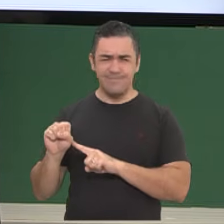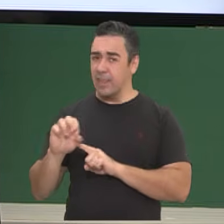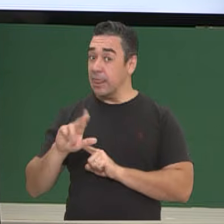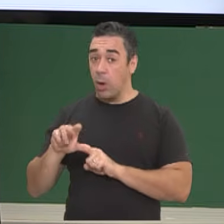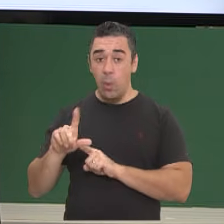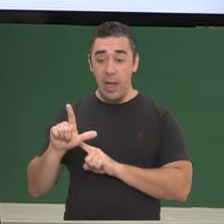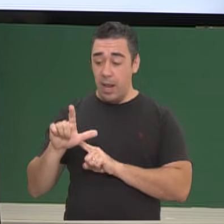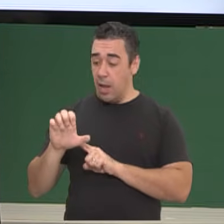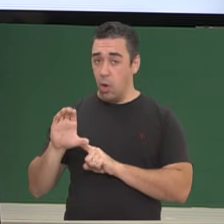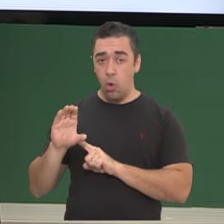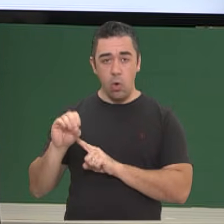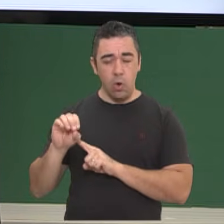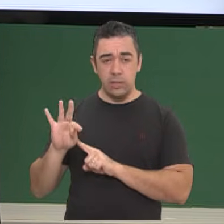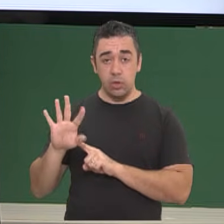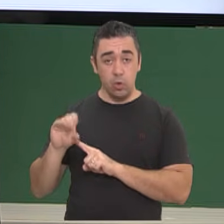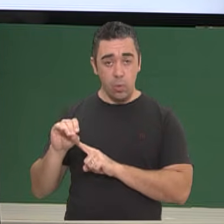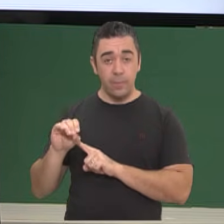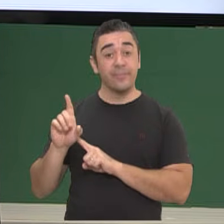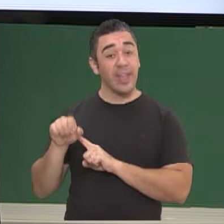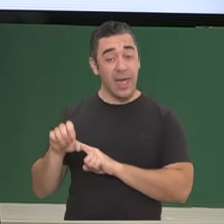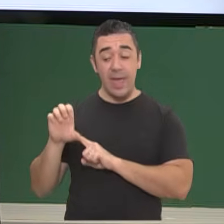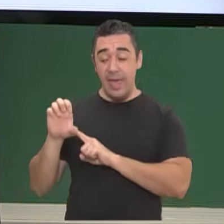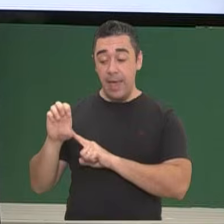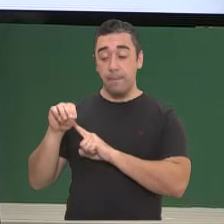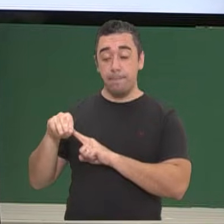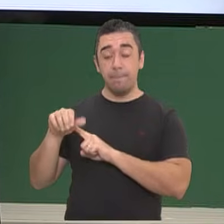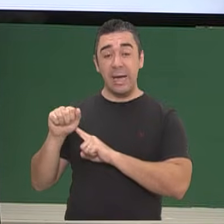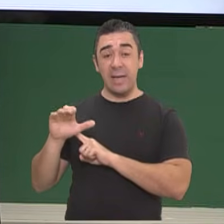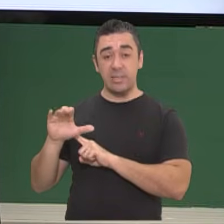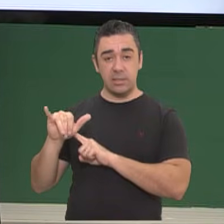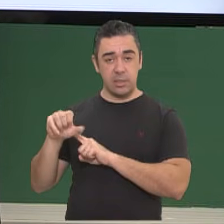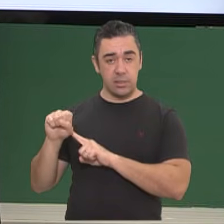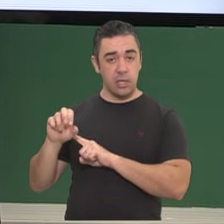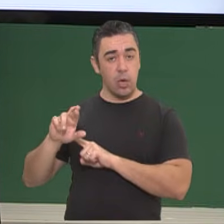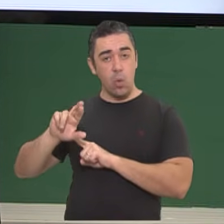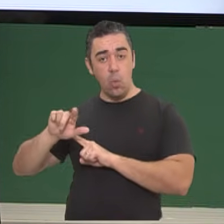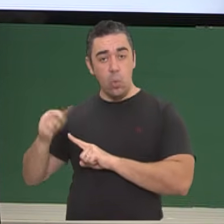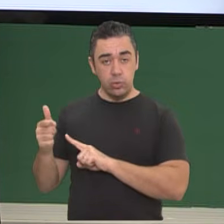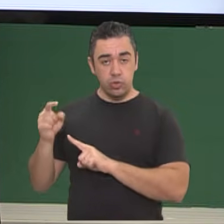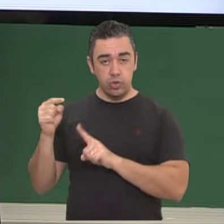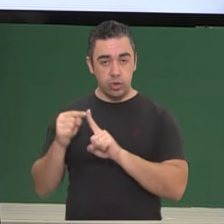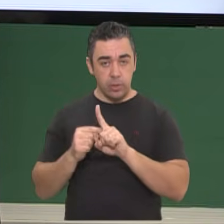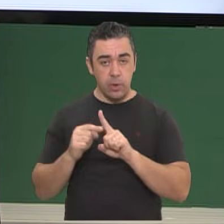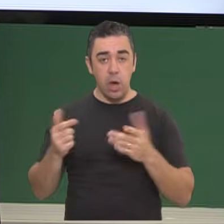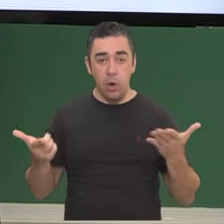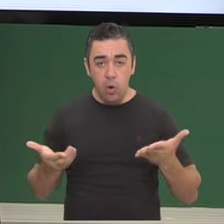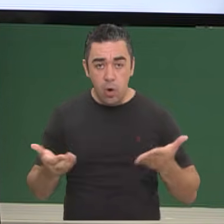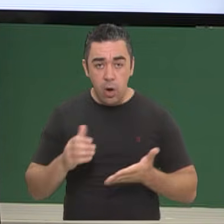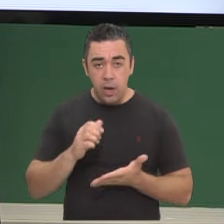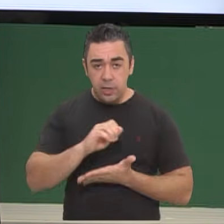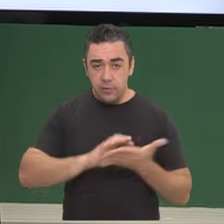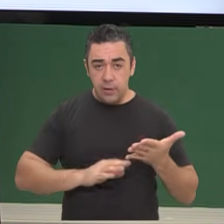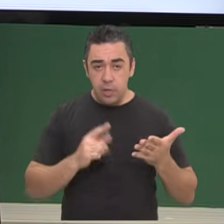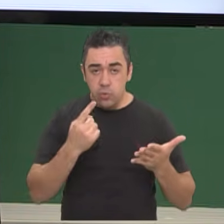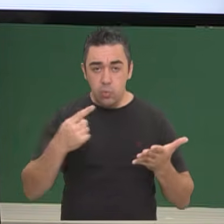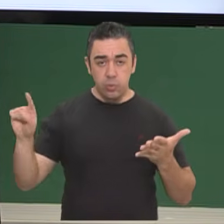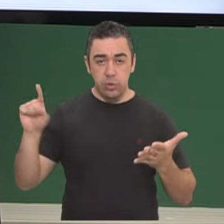as hemácias, ok? Então, também são células sanguíneas, mas é outro tipo. O último exercício para a gente encerrar a aula de